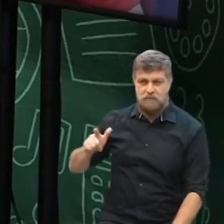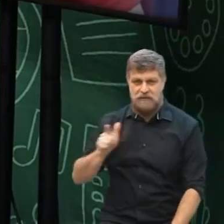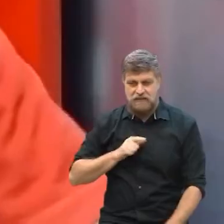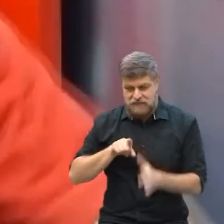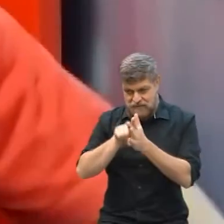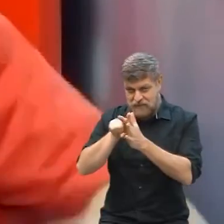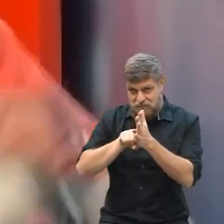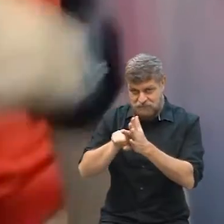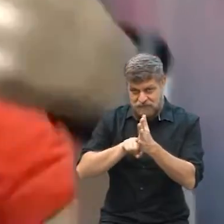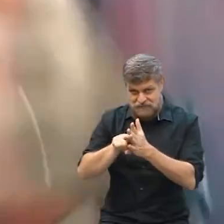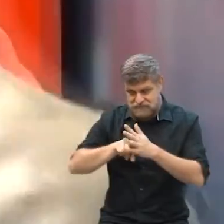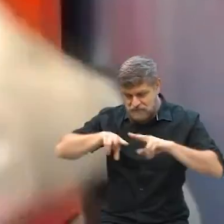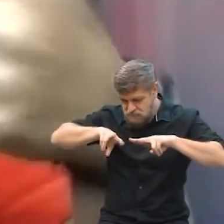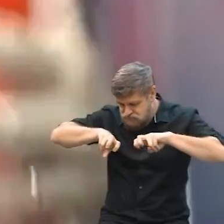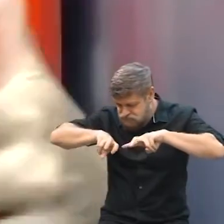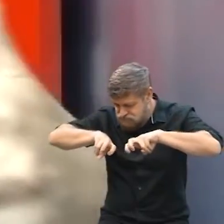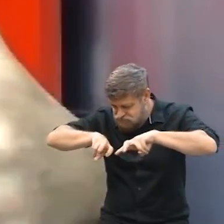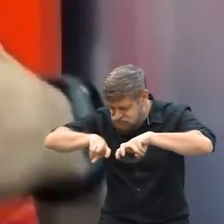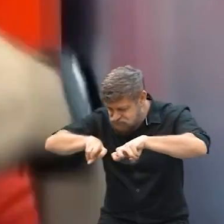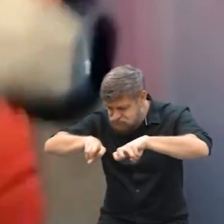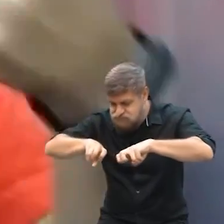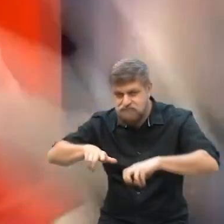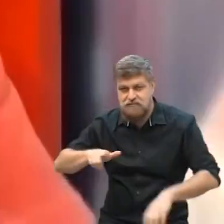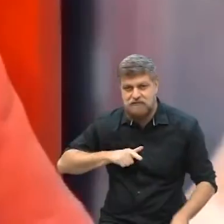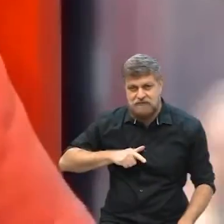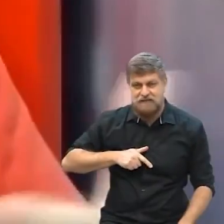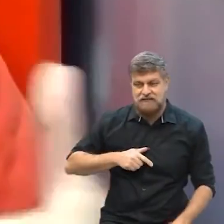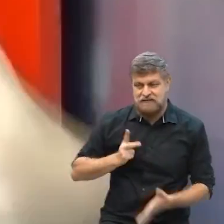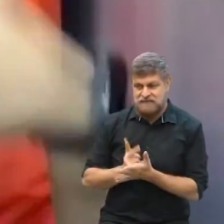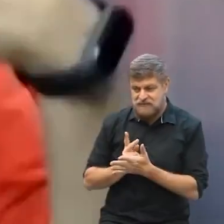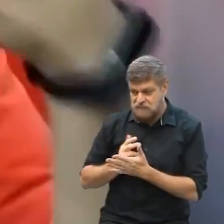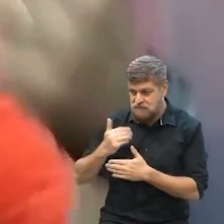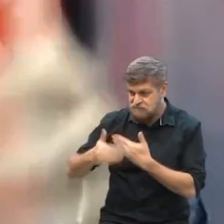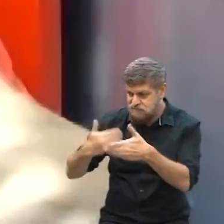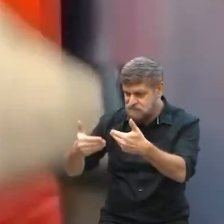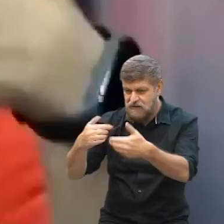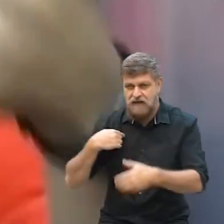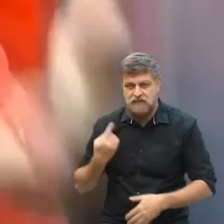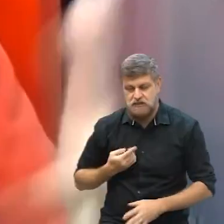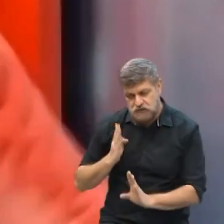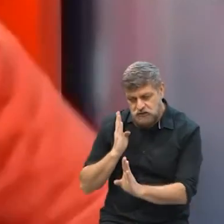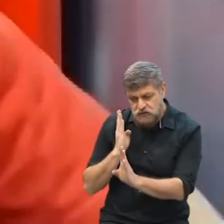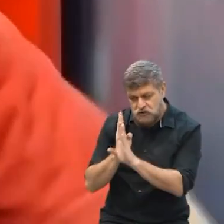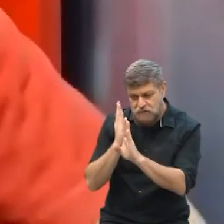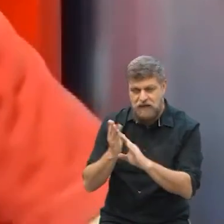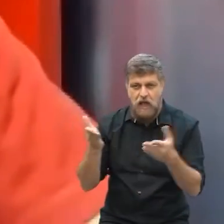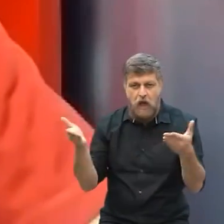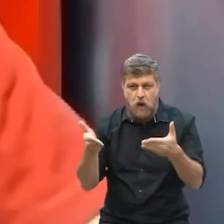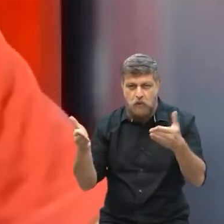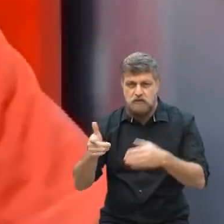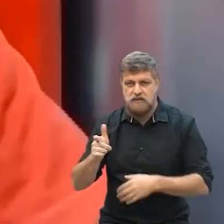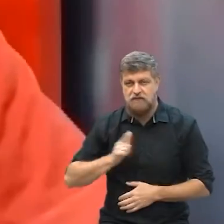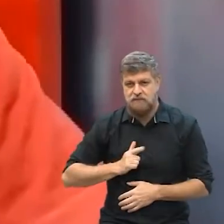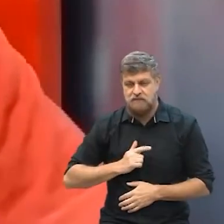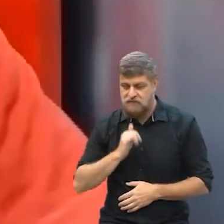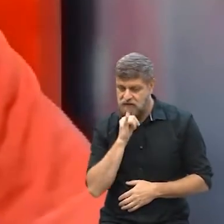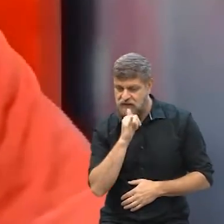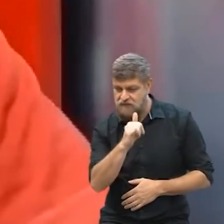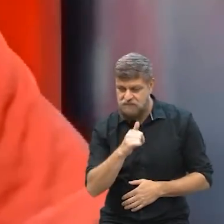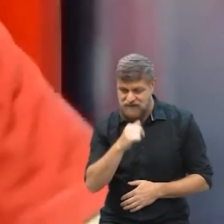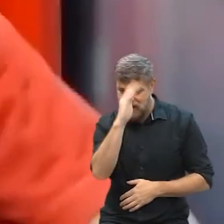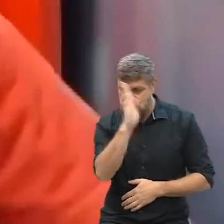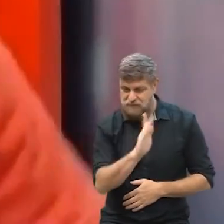tem vestígios e a arqueologia, ela é viva, né? Então, a gente já tem descobertas hoje aí que vão falar